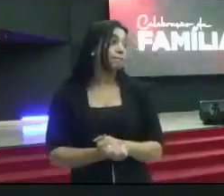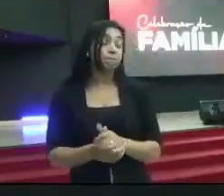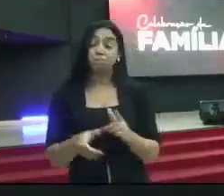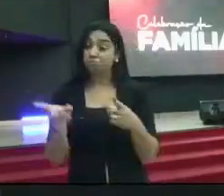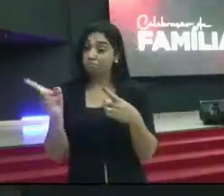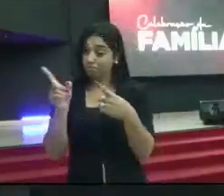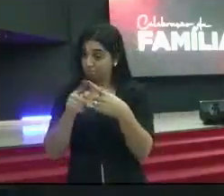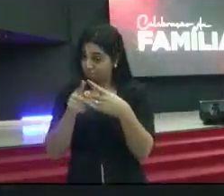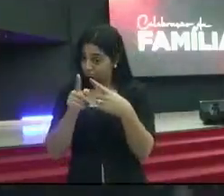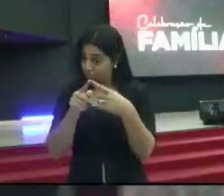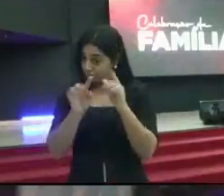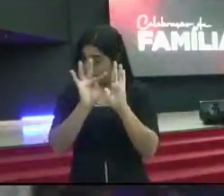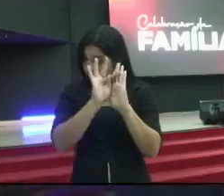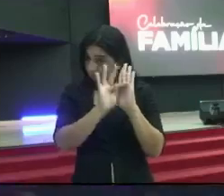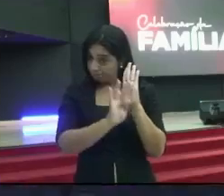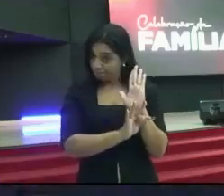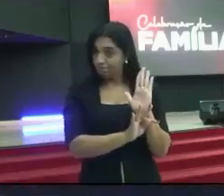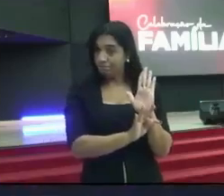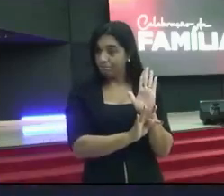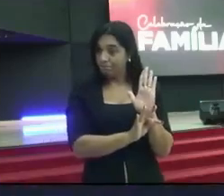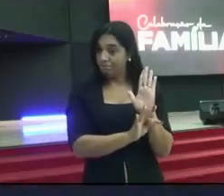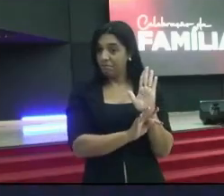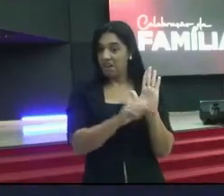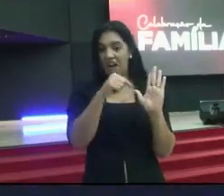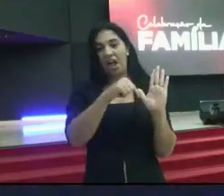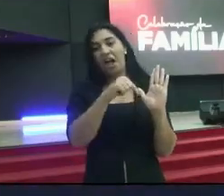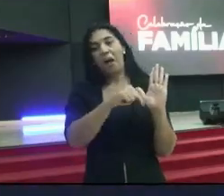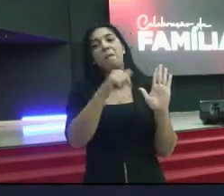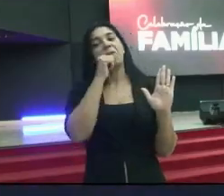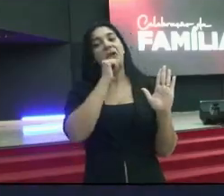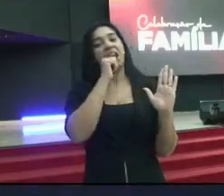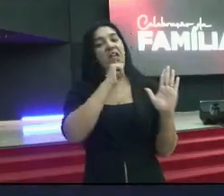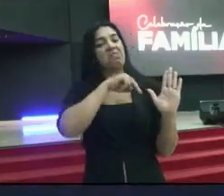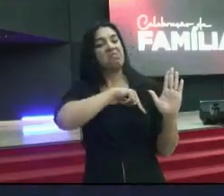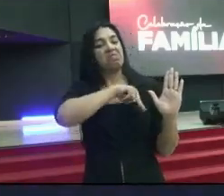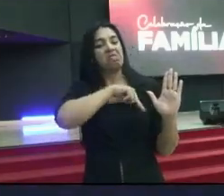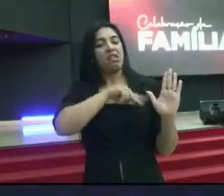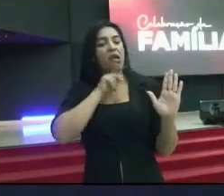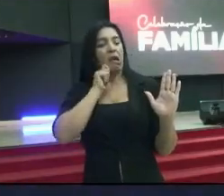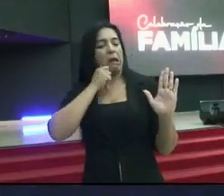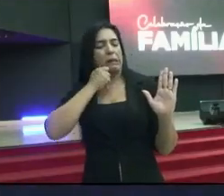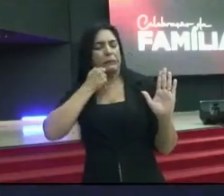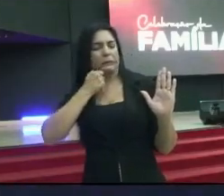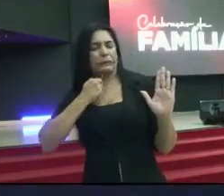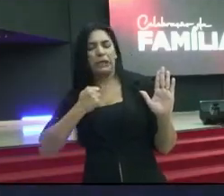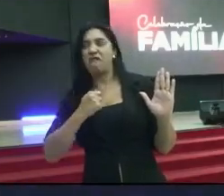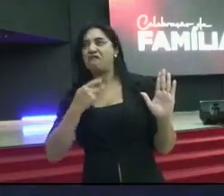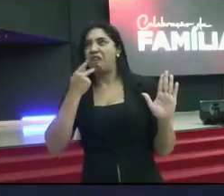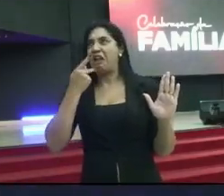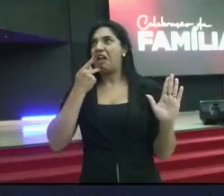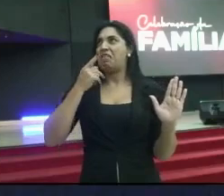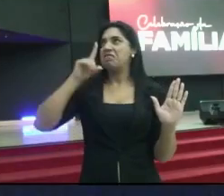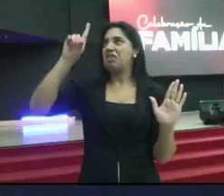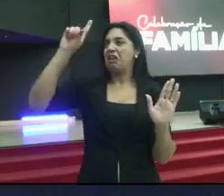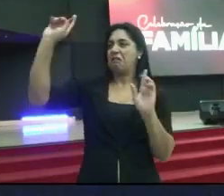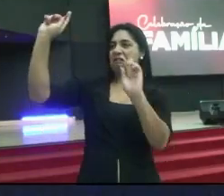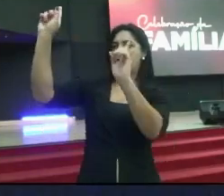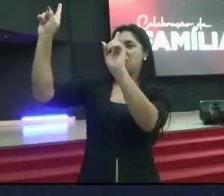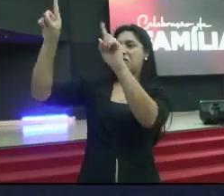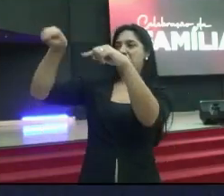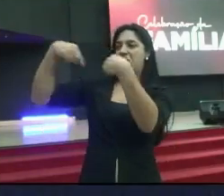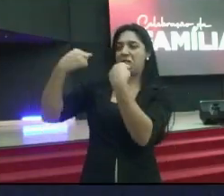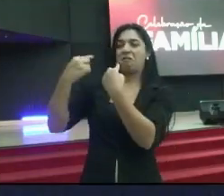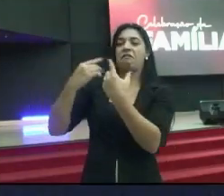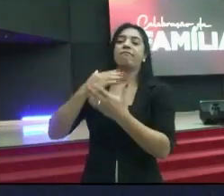Primeiro texto. Uma mulher amarga. Uma mulher dizendo: Deus se voltou contra